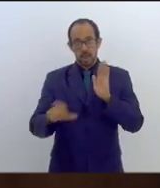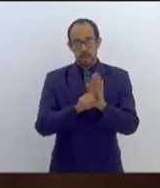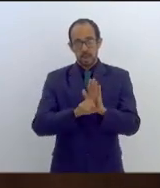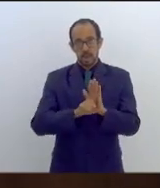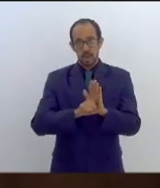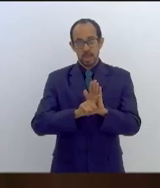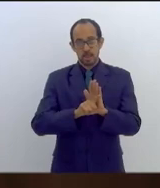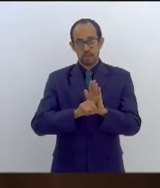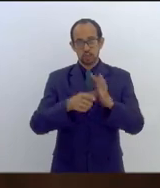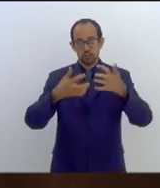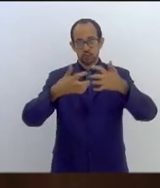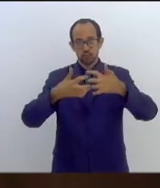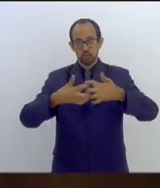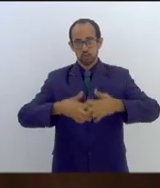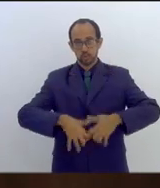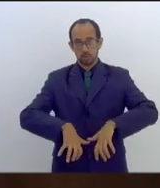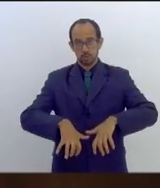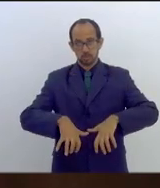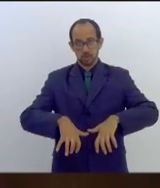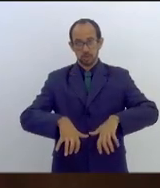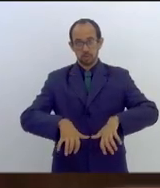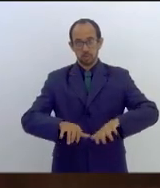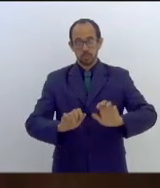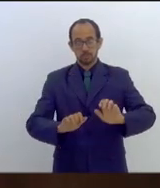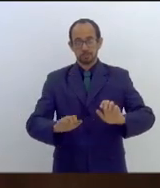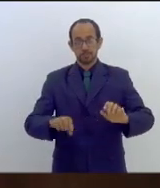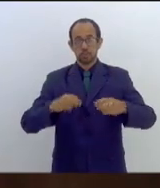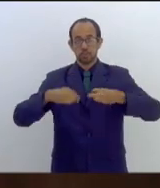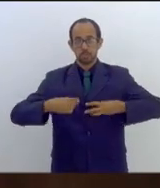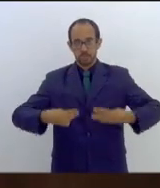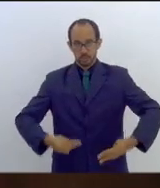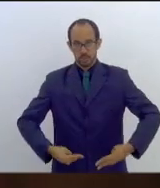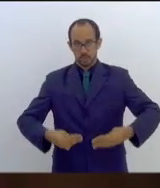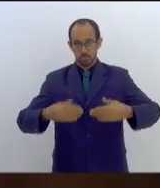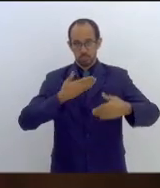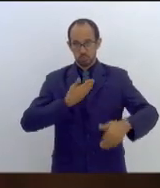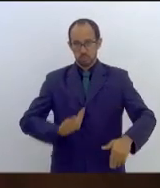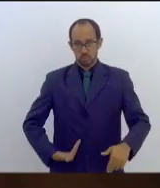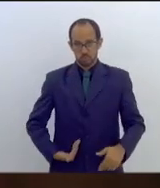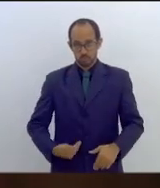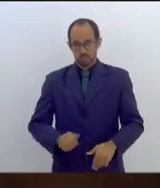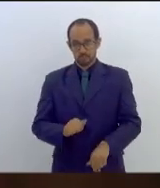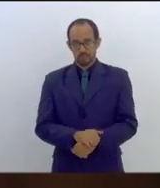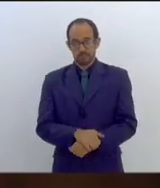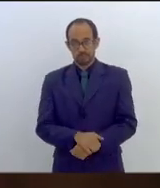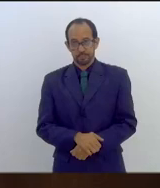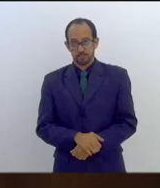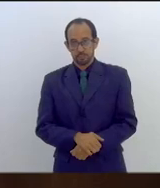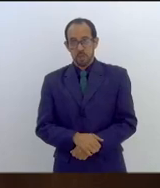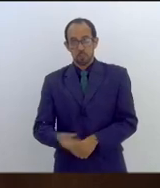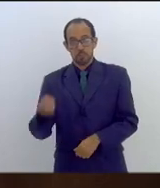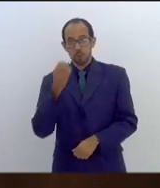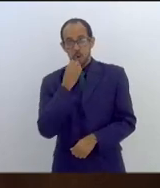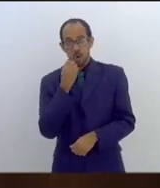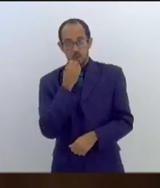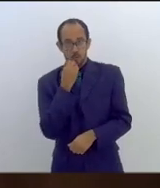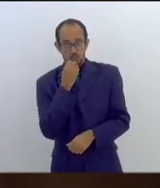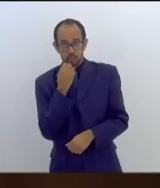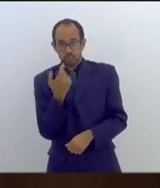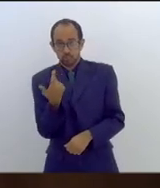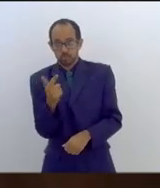orgânica do Ministério Público. Então, evidentemente, não há